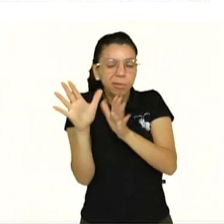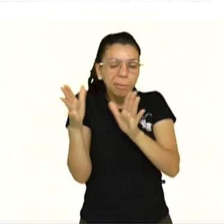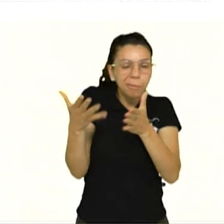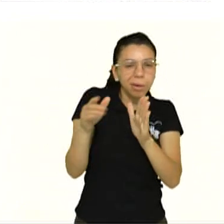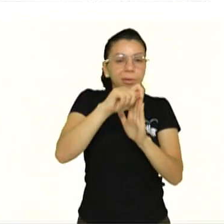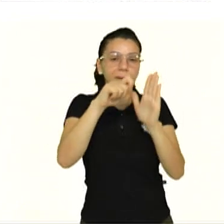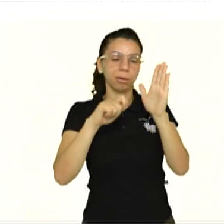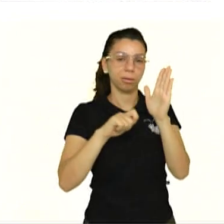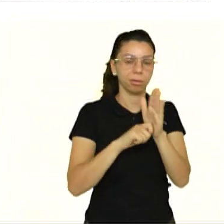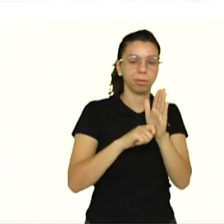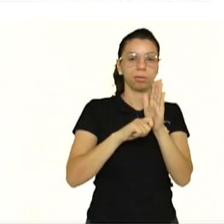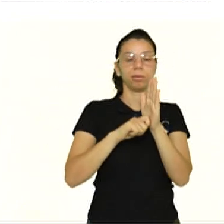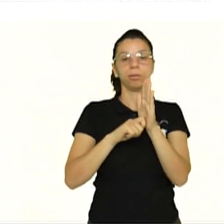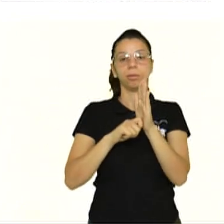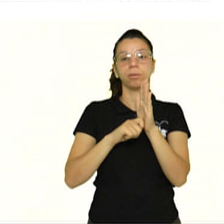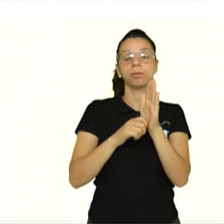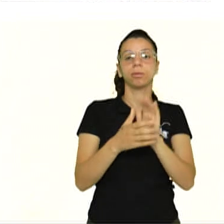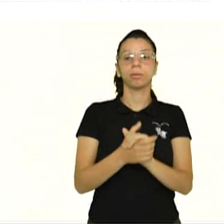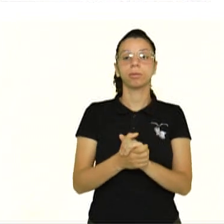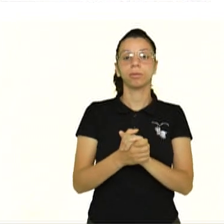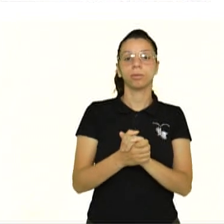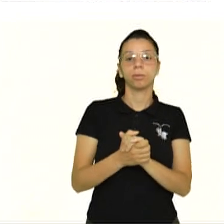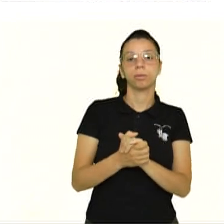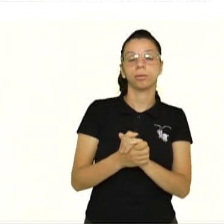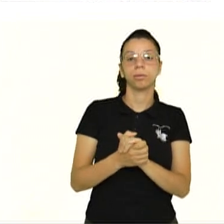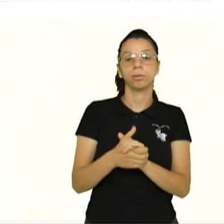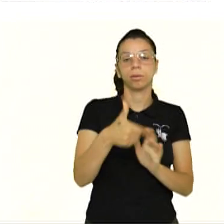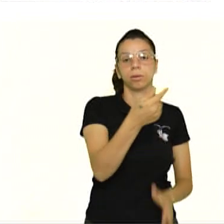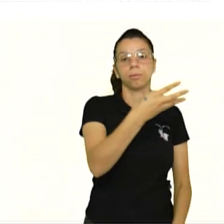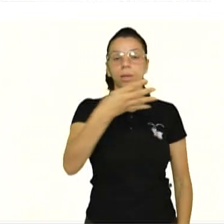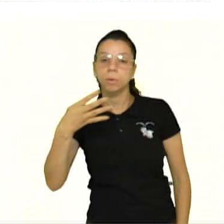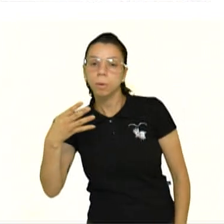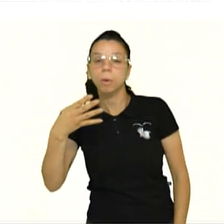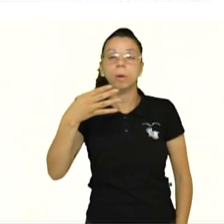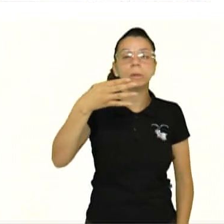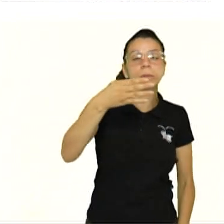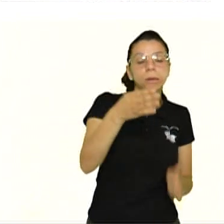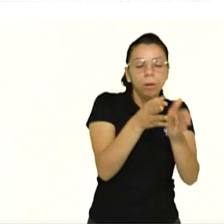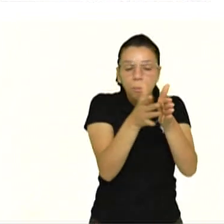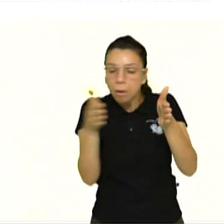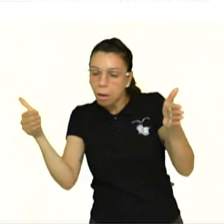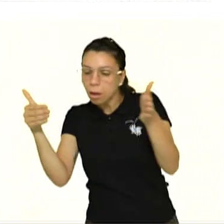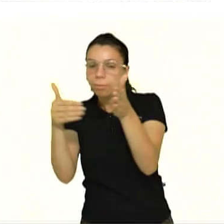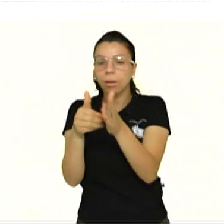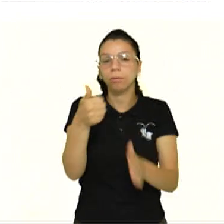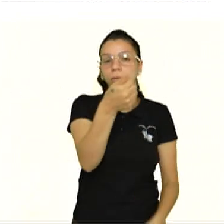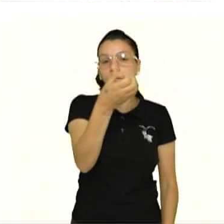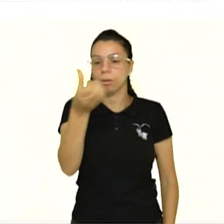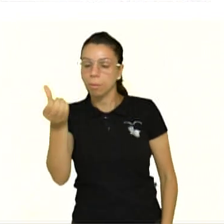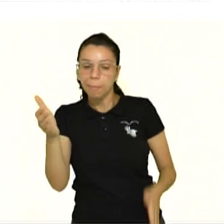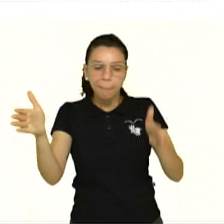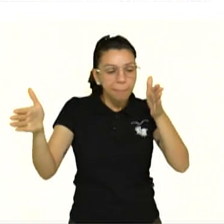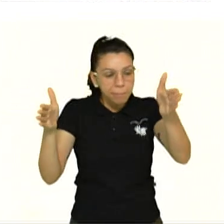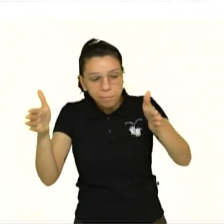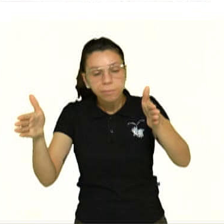século 14º, 15º e 16º, né? Ele engloba esse período